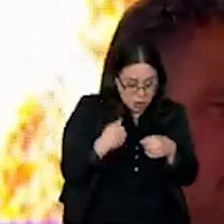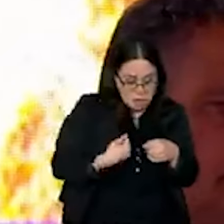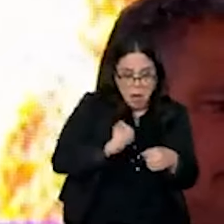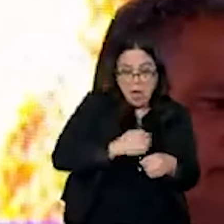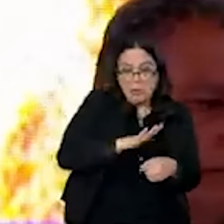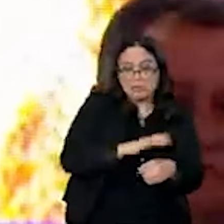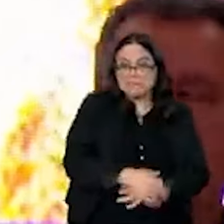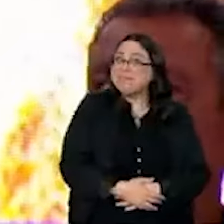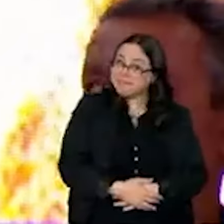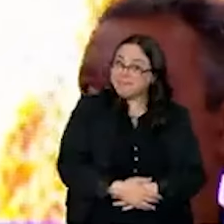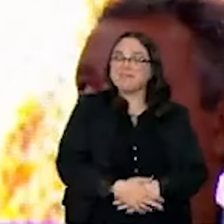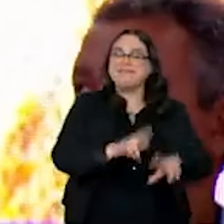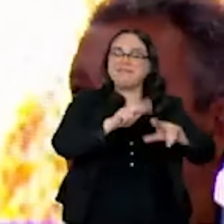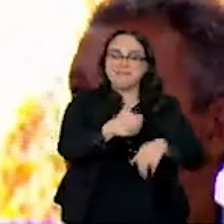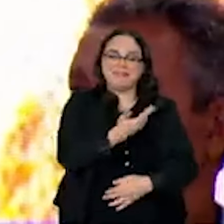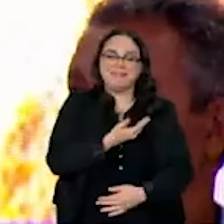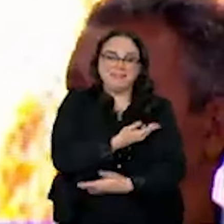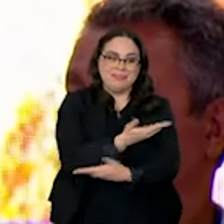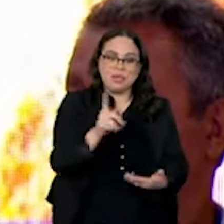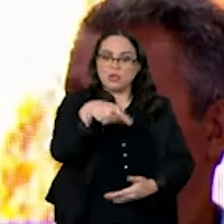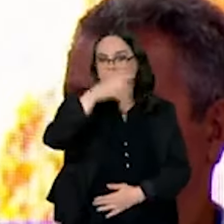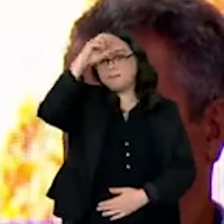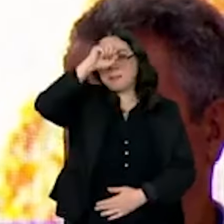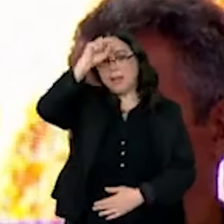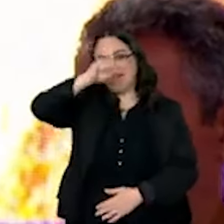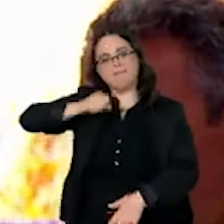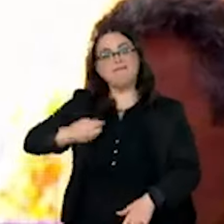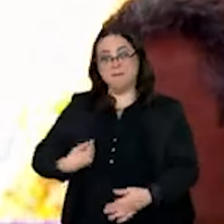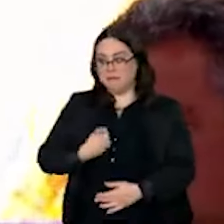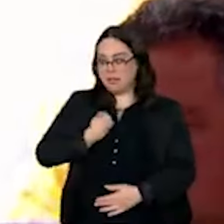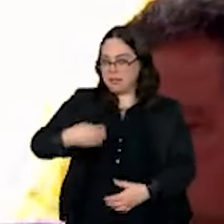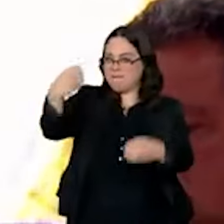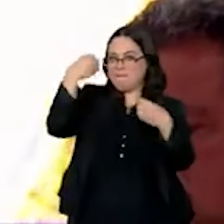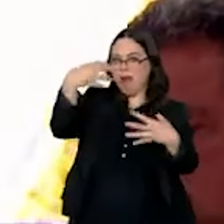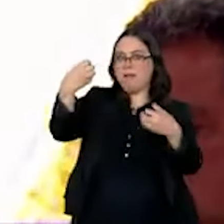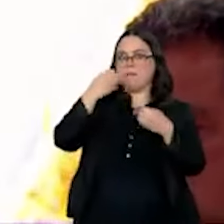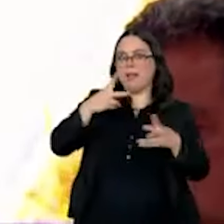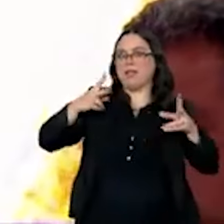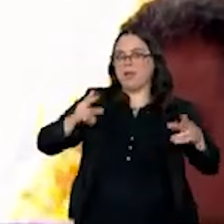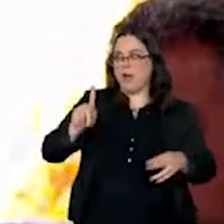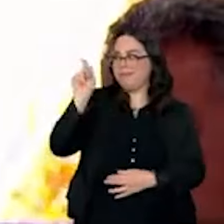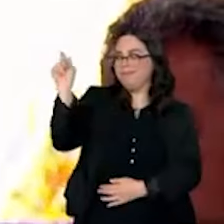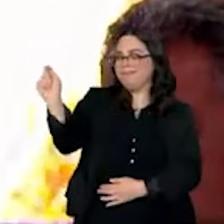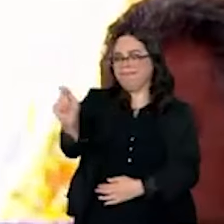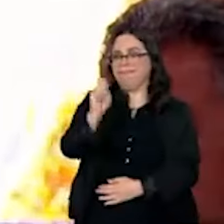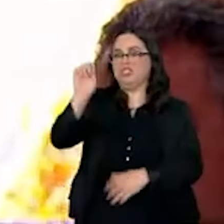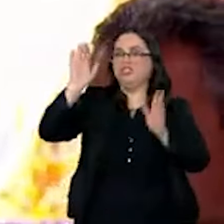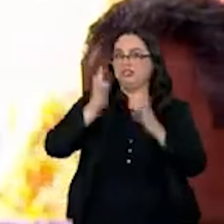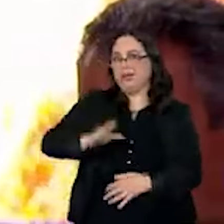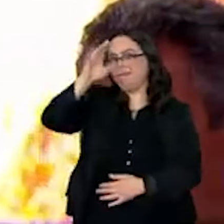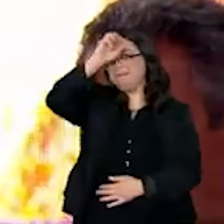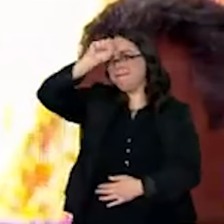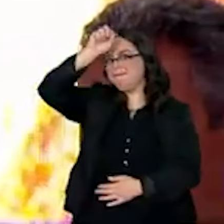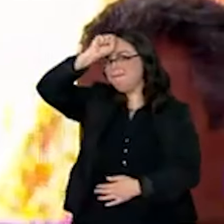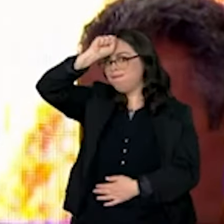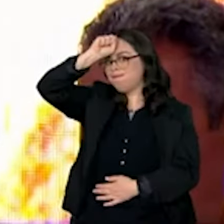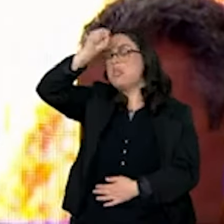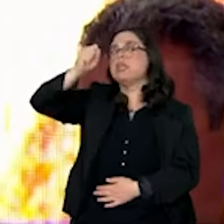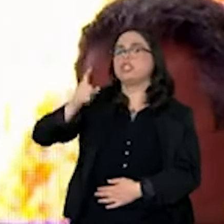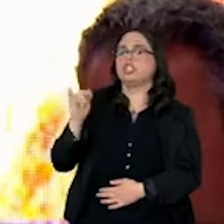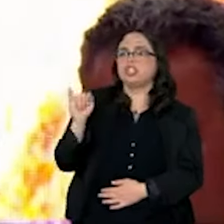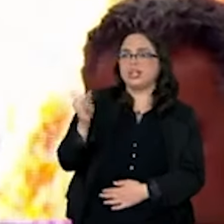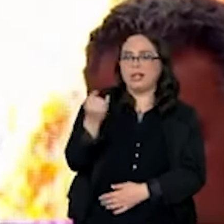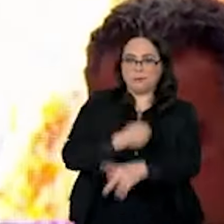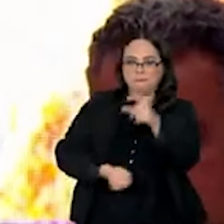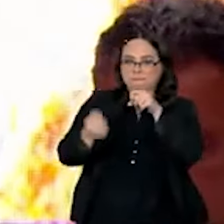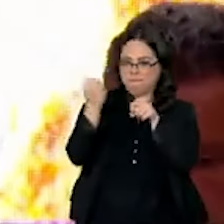companheiros, nós aprendemos uma lição de vida com o que aconteceu no Rio Grande do Sul. Nós, em janeiro do